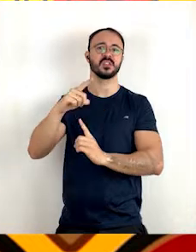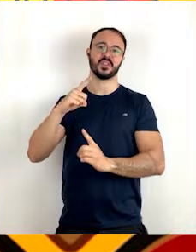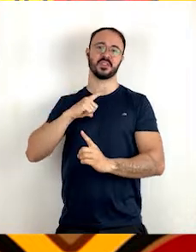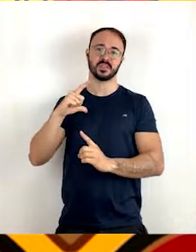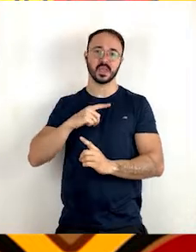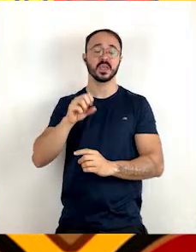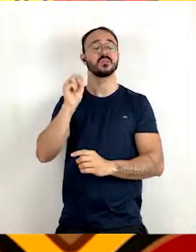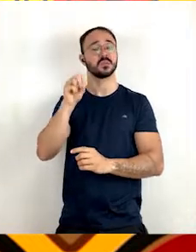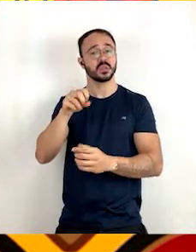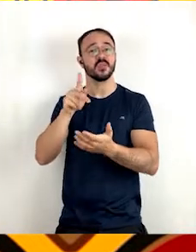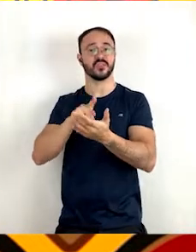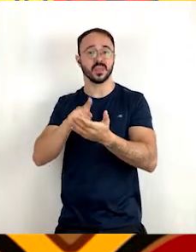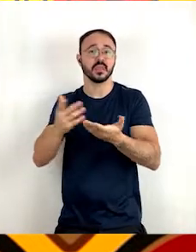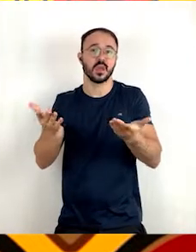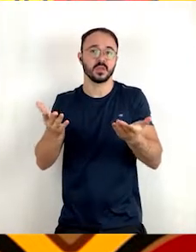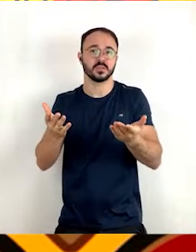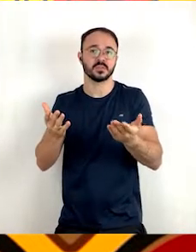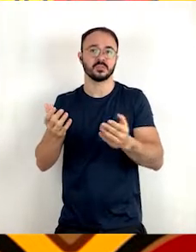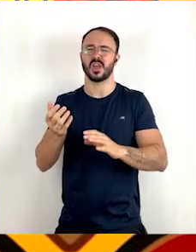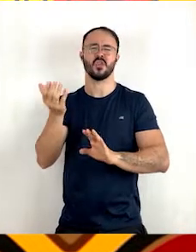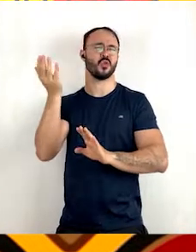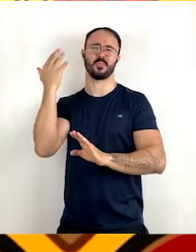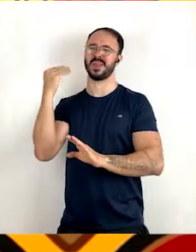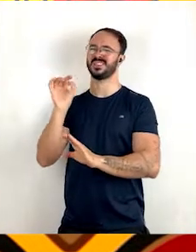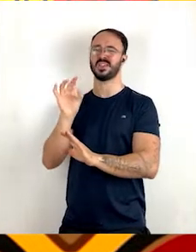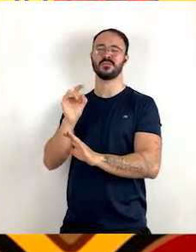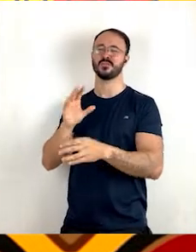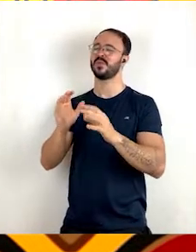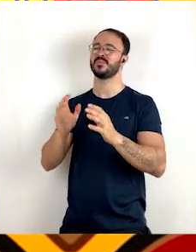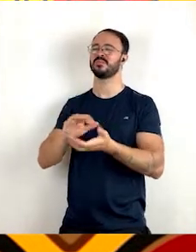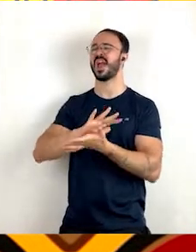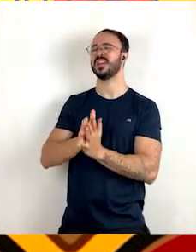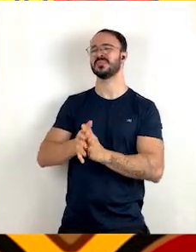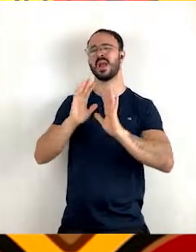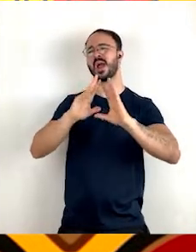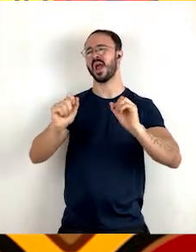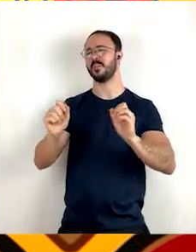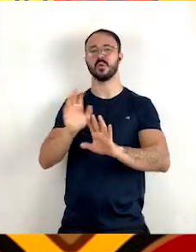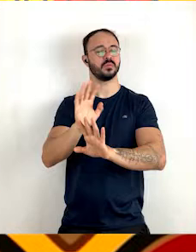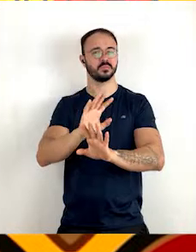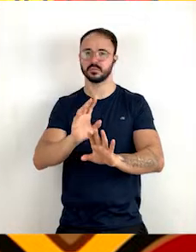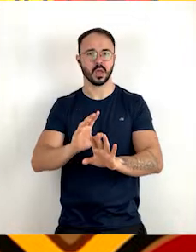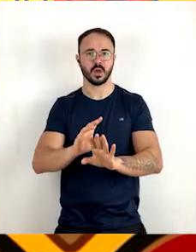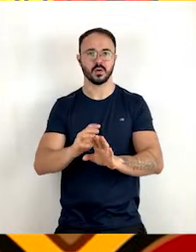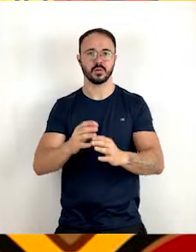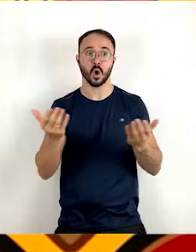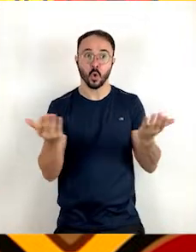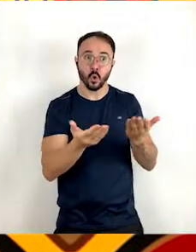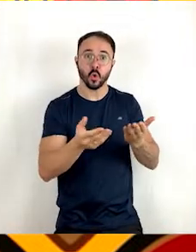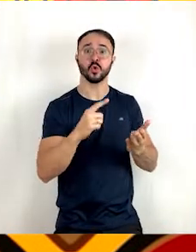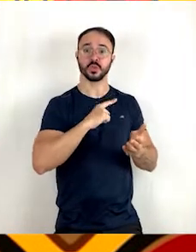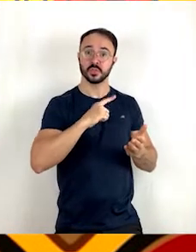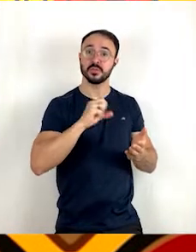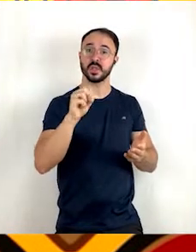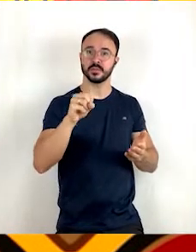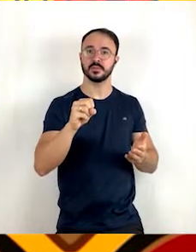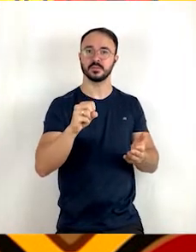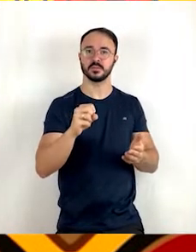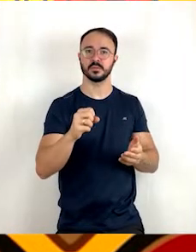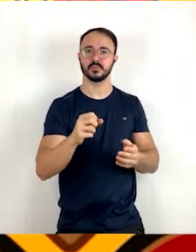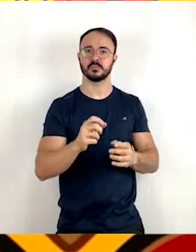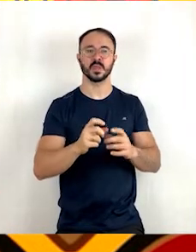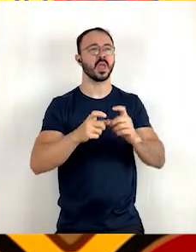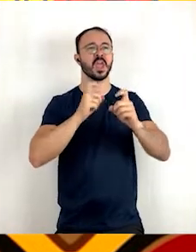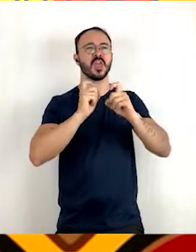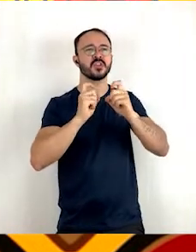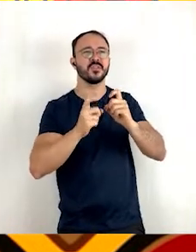passado ele não é algo que que parou de existir pelo contrário ele está na nossa na nossa atualidade e nós temos aí